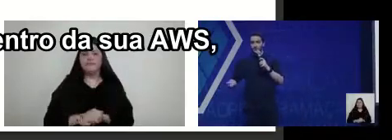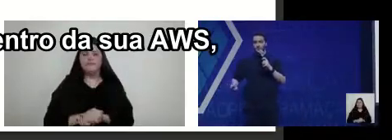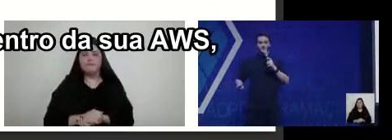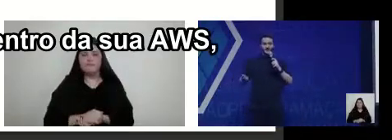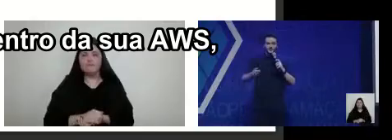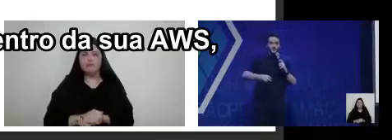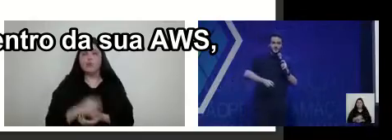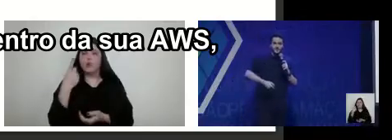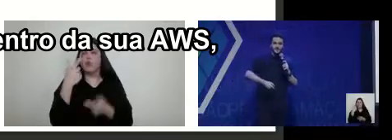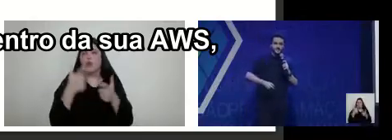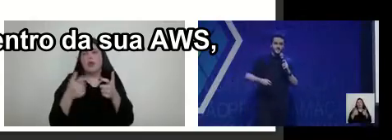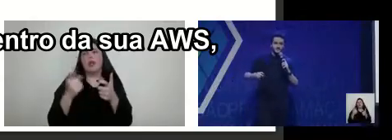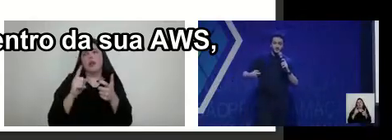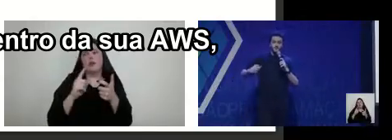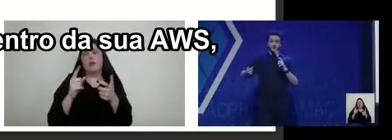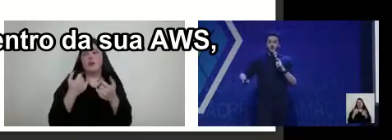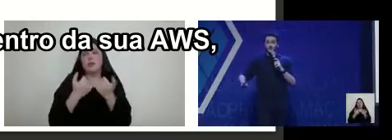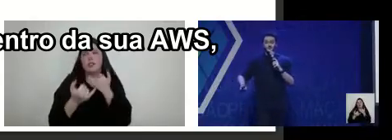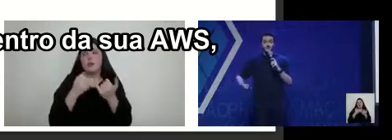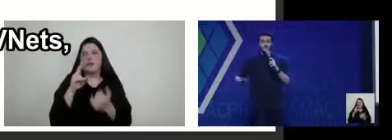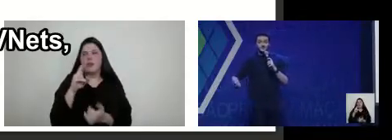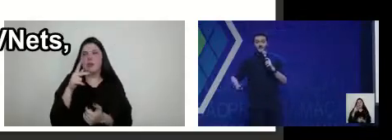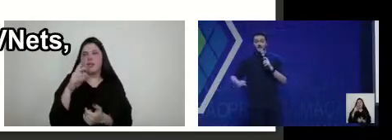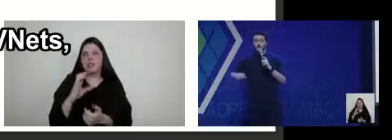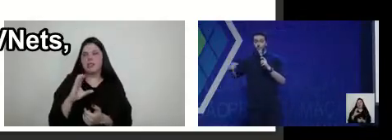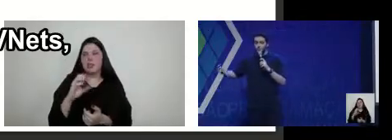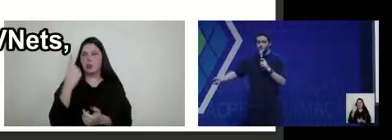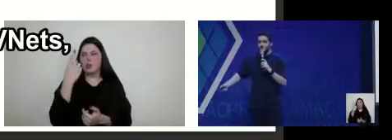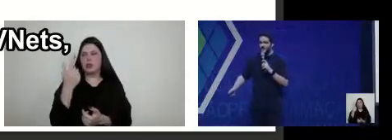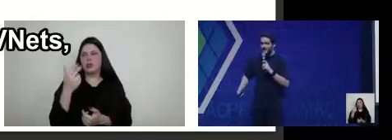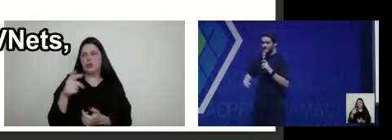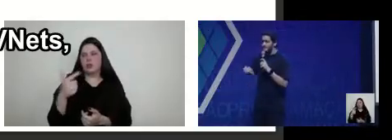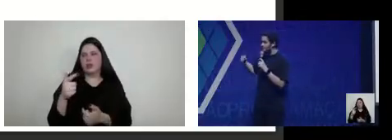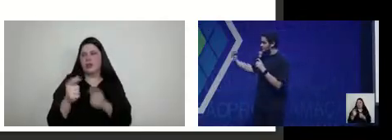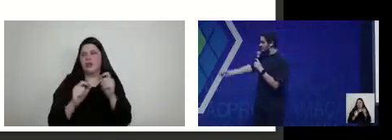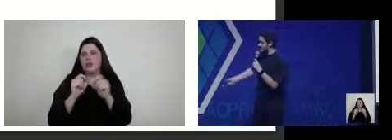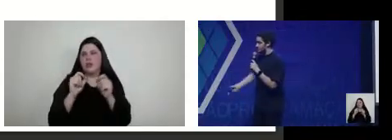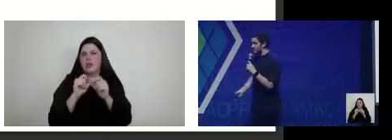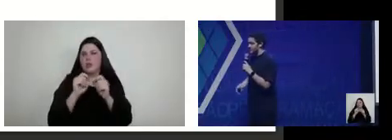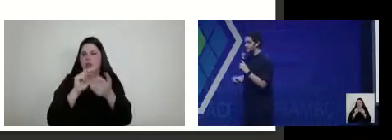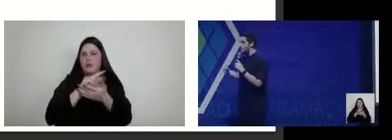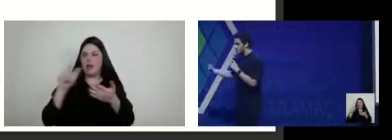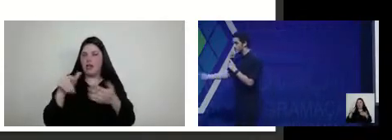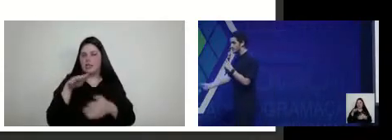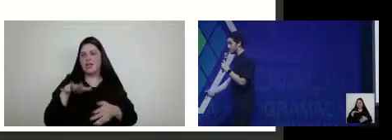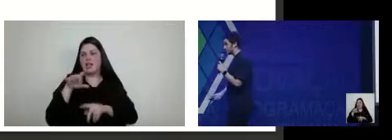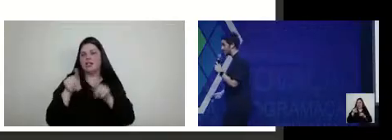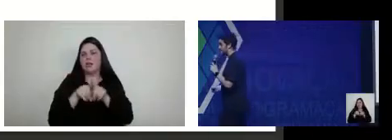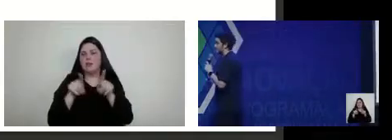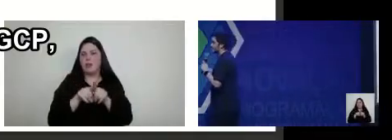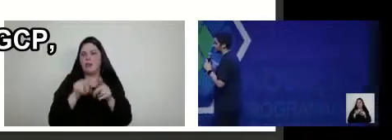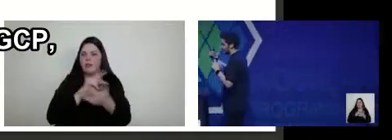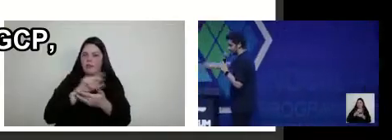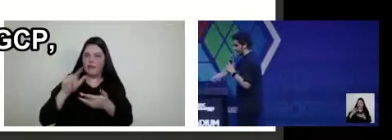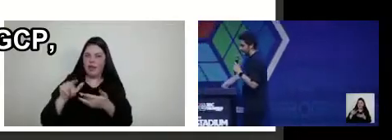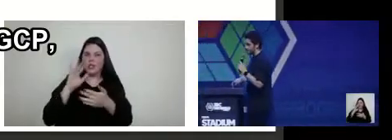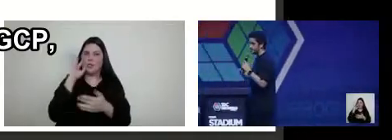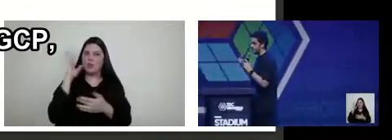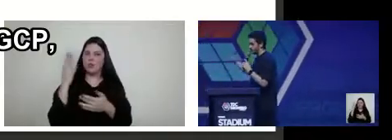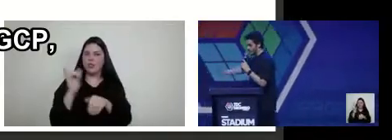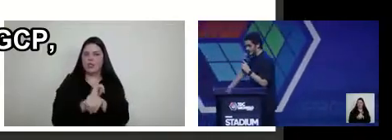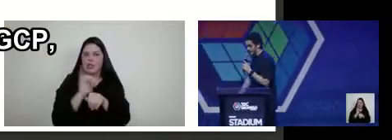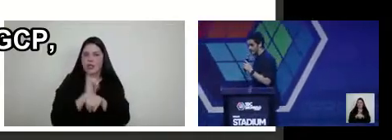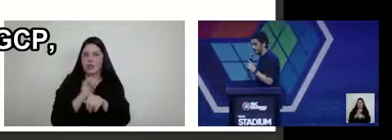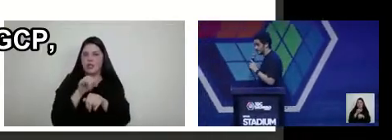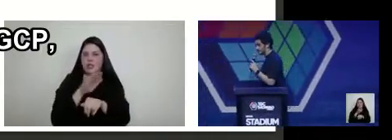você não tem só meia dúzia de VPCs dentro da sua AWS, você passa a ter múltiplas VNets, múltiplas endpoints, múltiplas soluções, tanto na